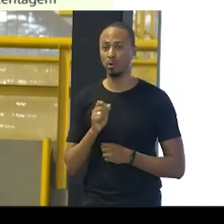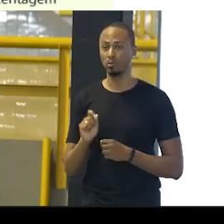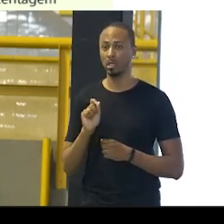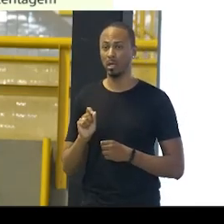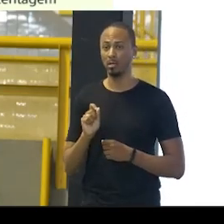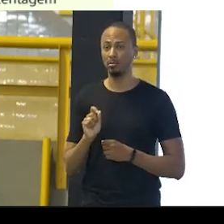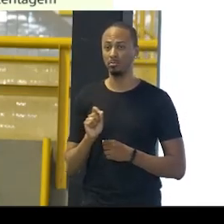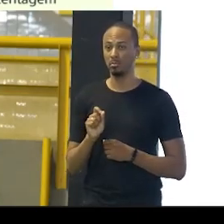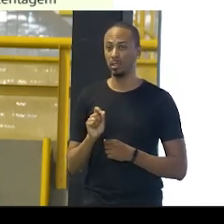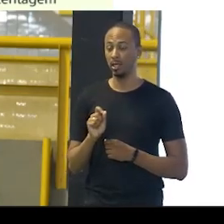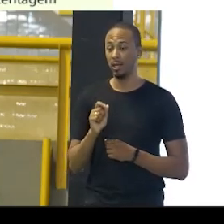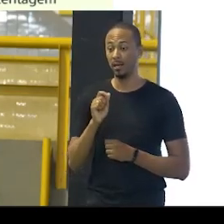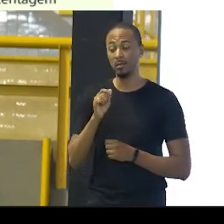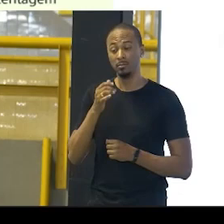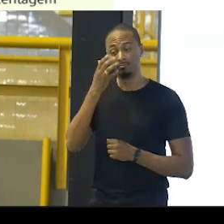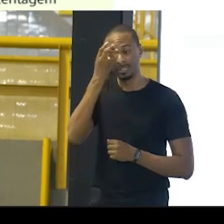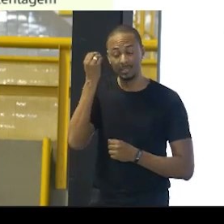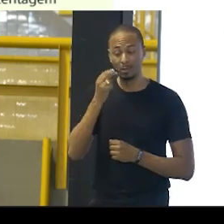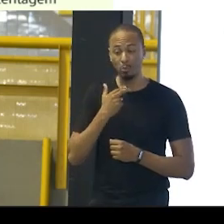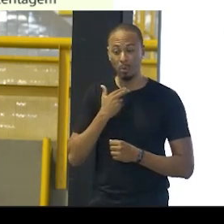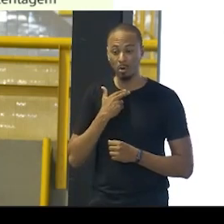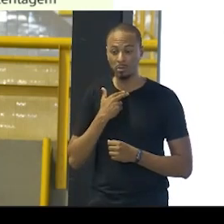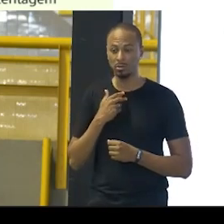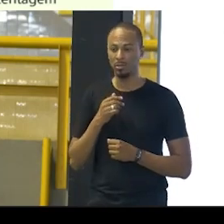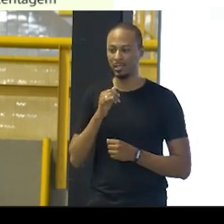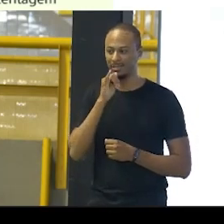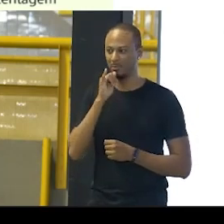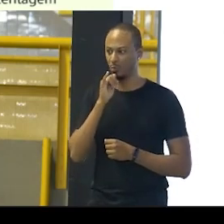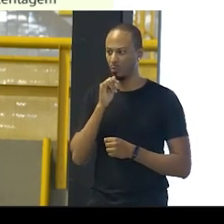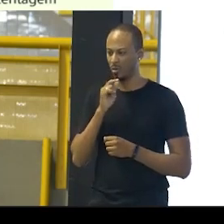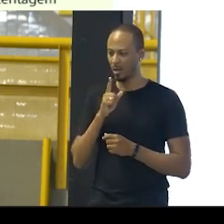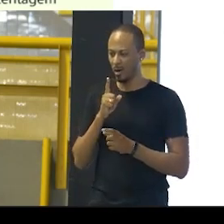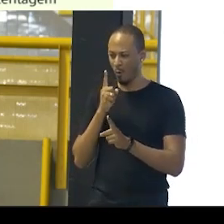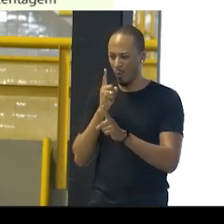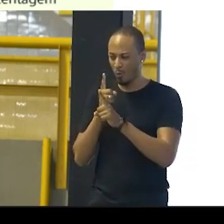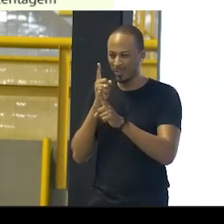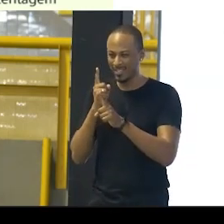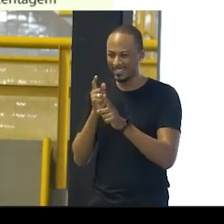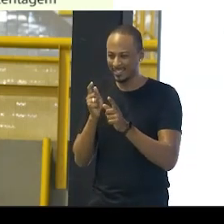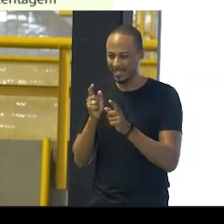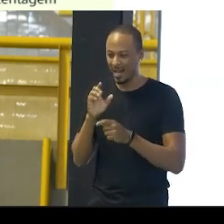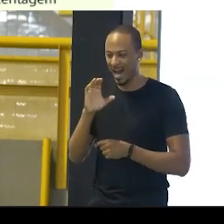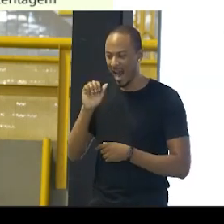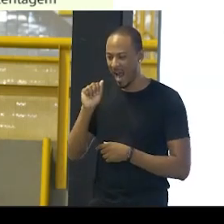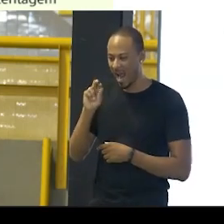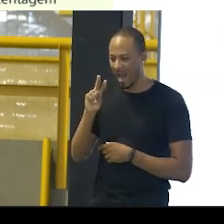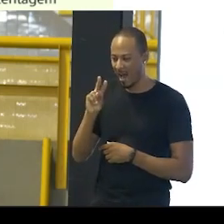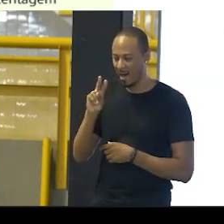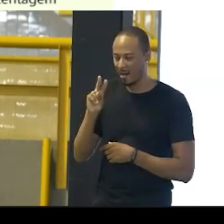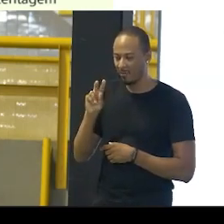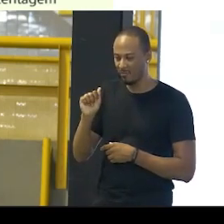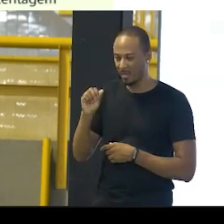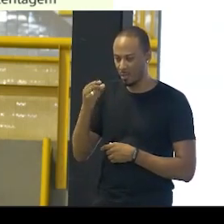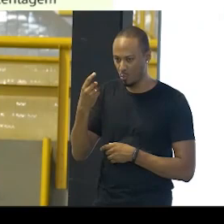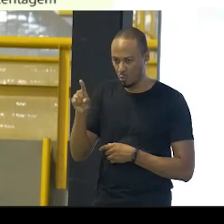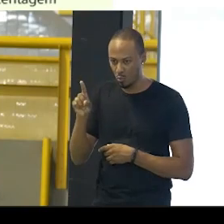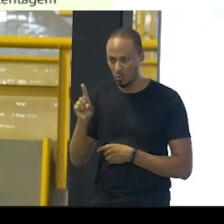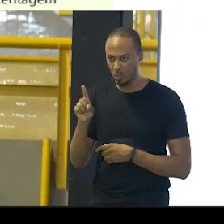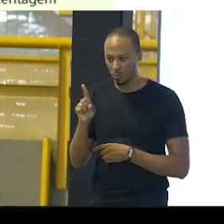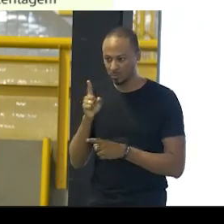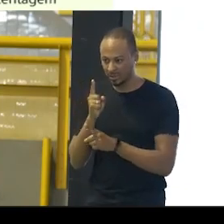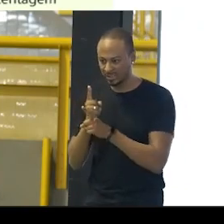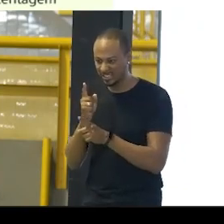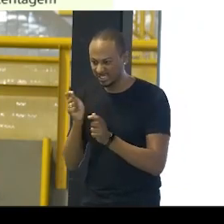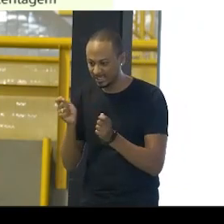né? Ninguém encontra carvão no oceano. Carvão só existe na parte continental.